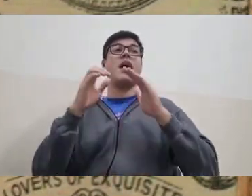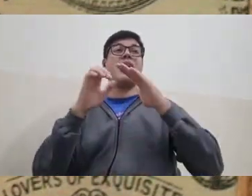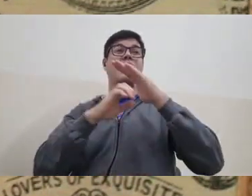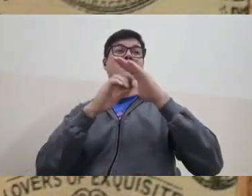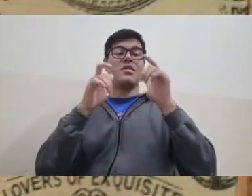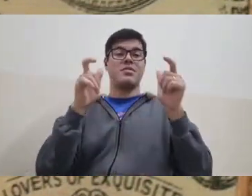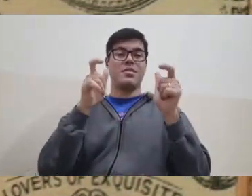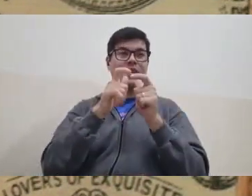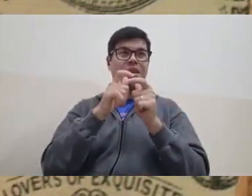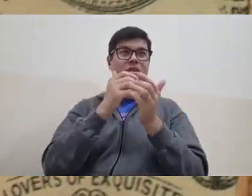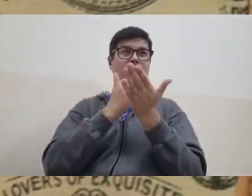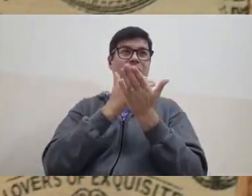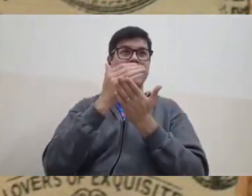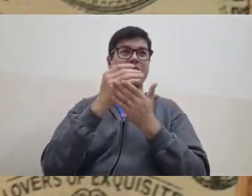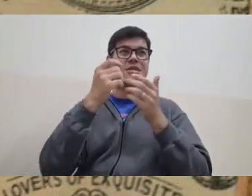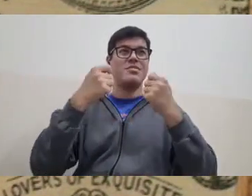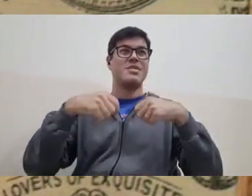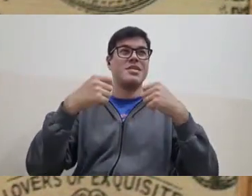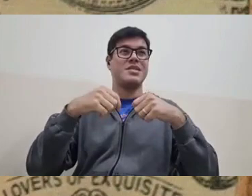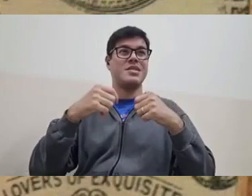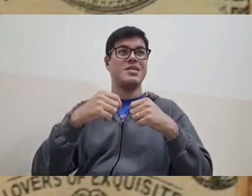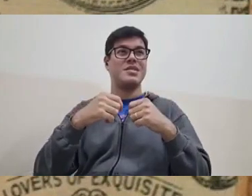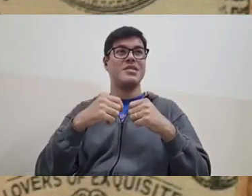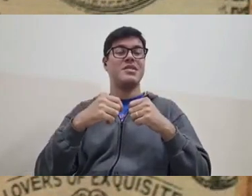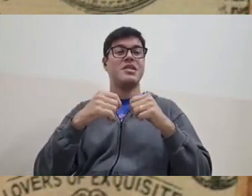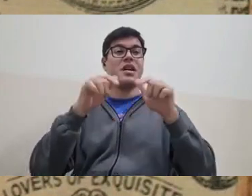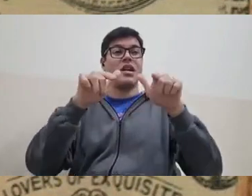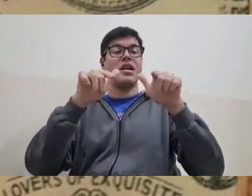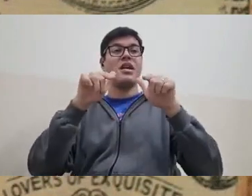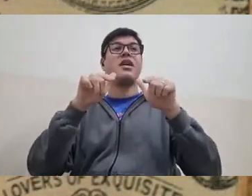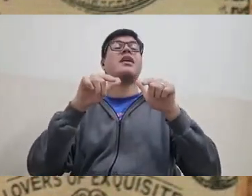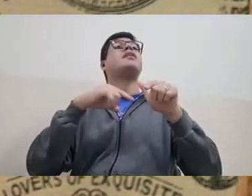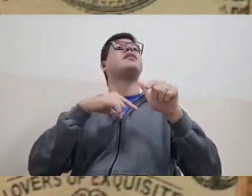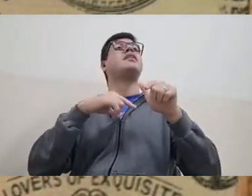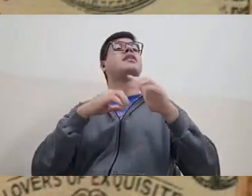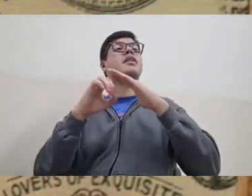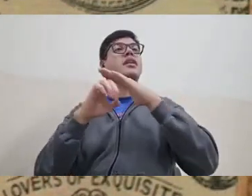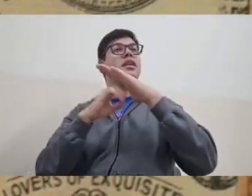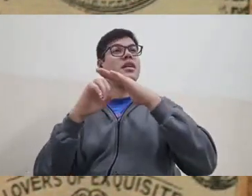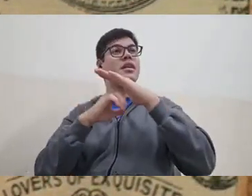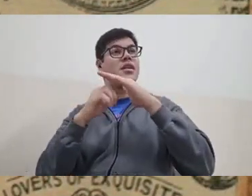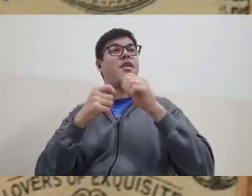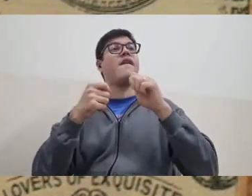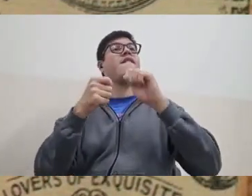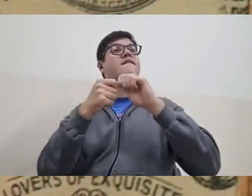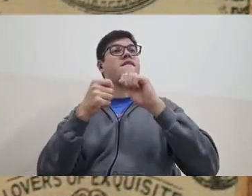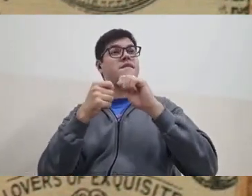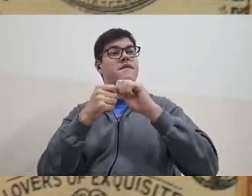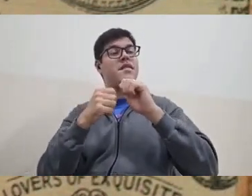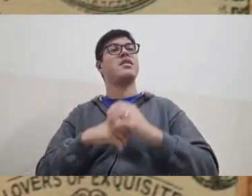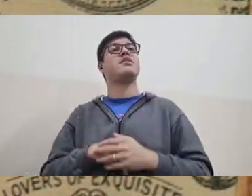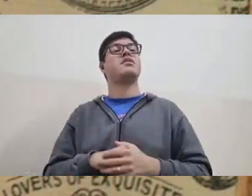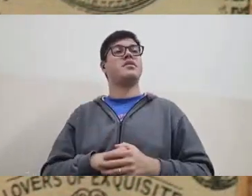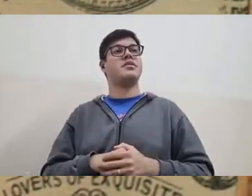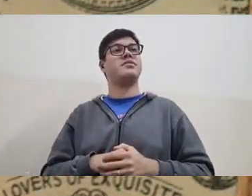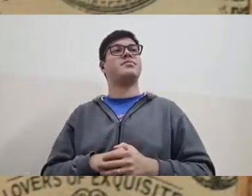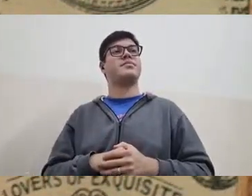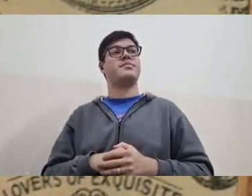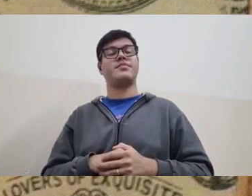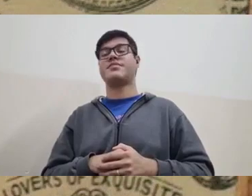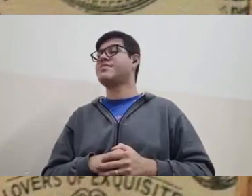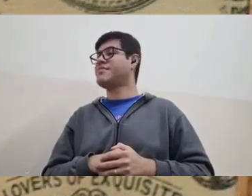está começando precisa tirar a nota eletrônica não sabe nós temos uma empresa que faz isso com sua